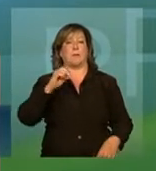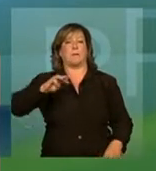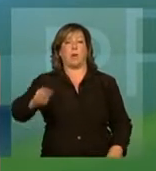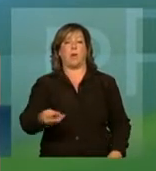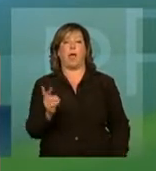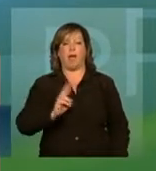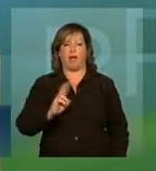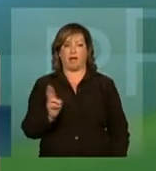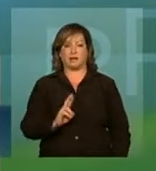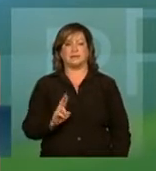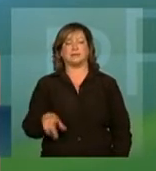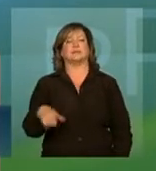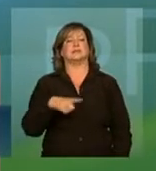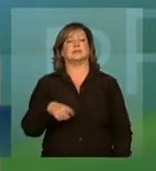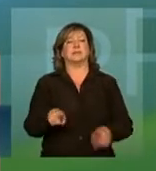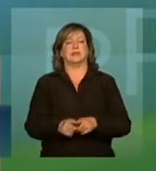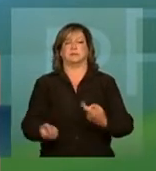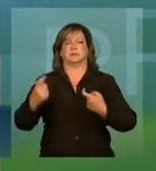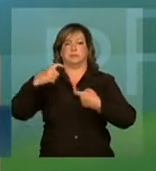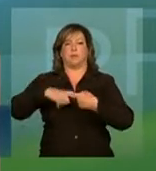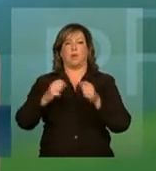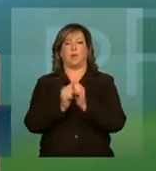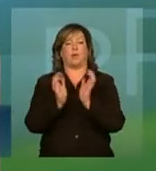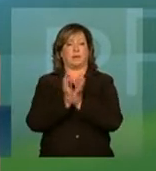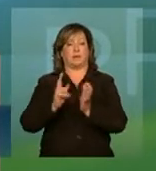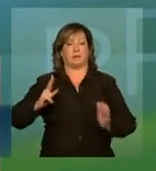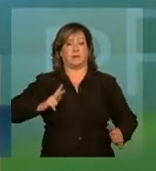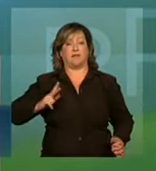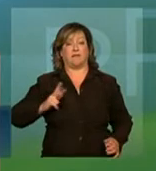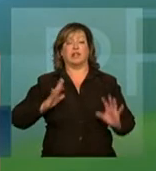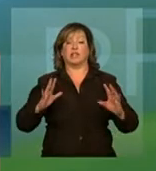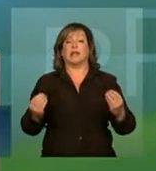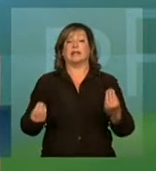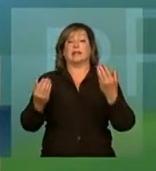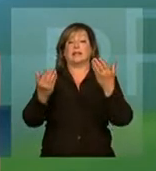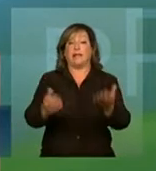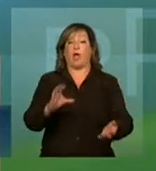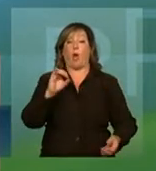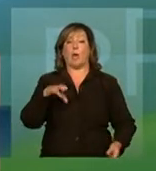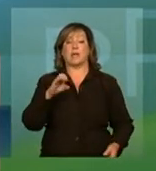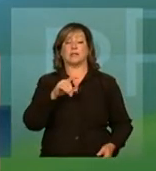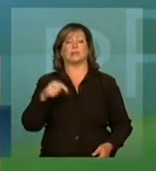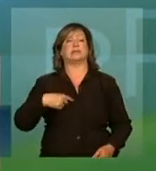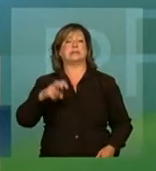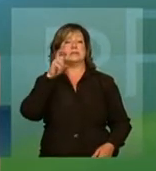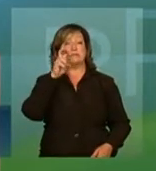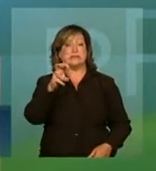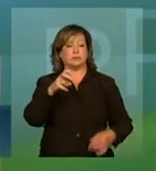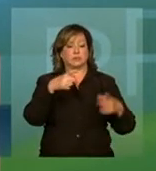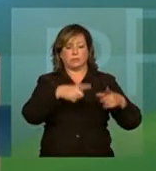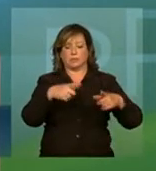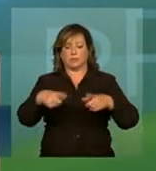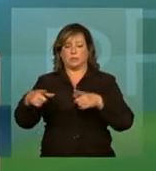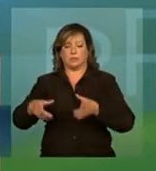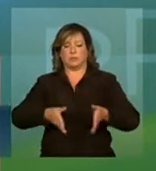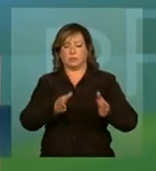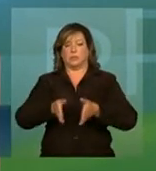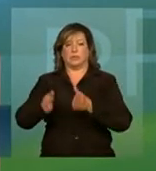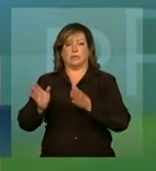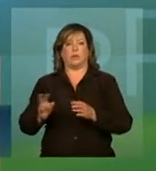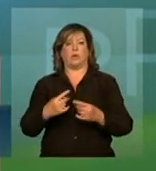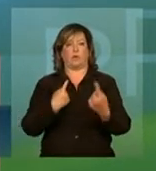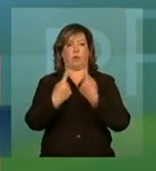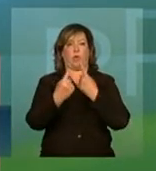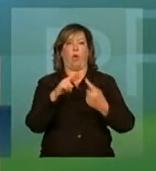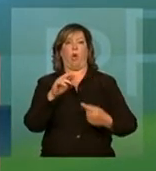Numa grande iniciativa de parceria com o setor privado, já entregamos concessões de 5 trechos rodoviários E aí a